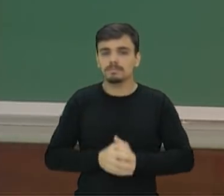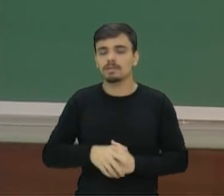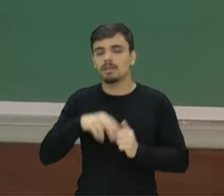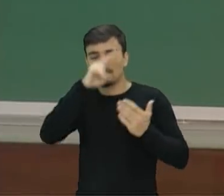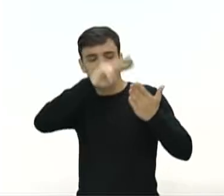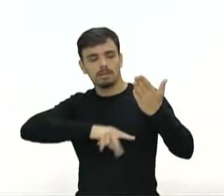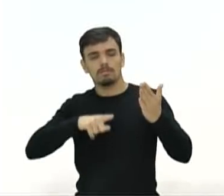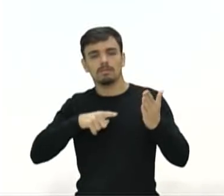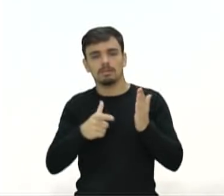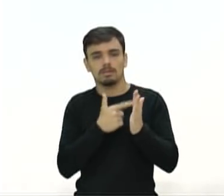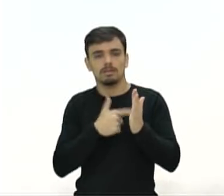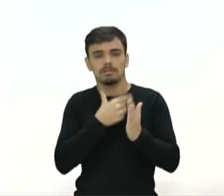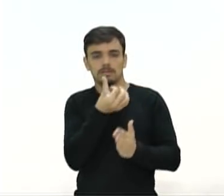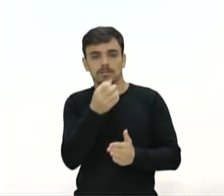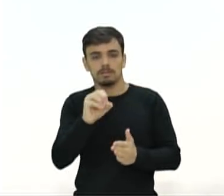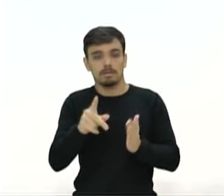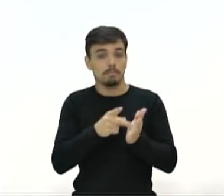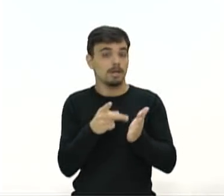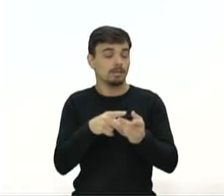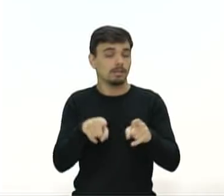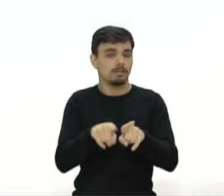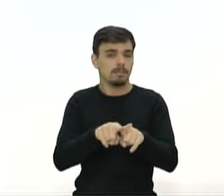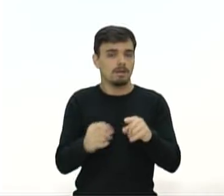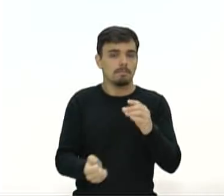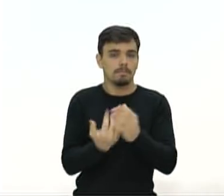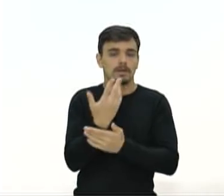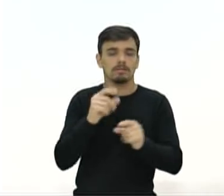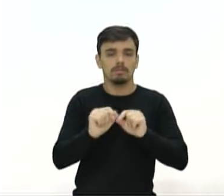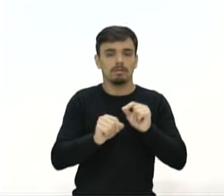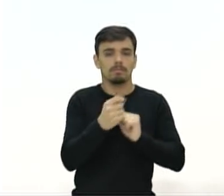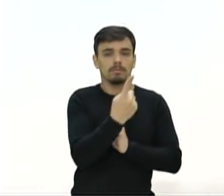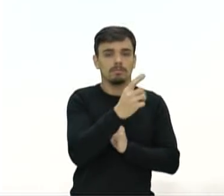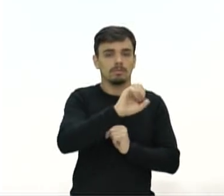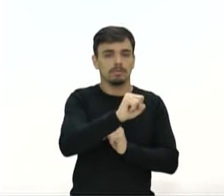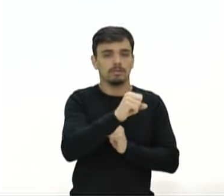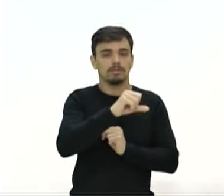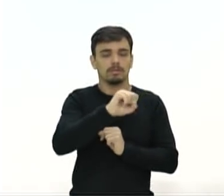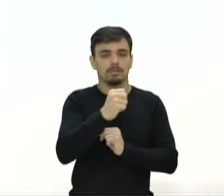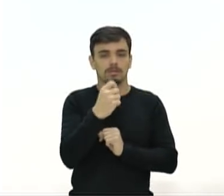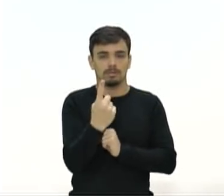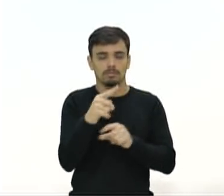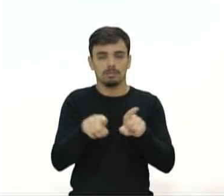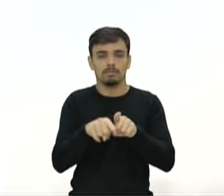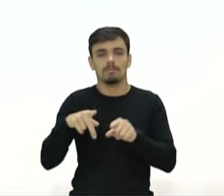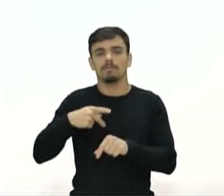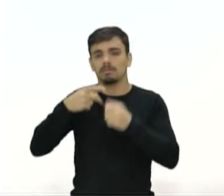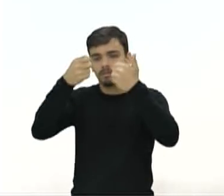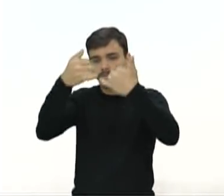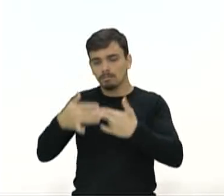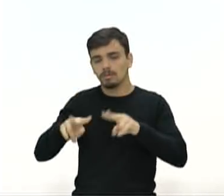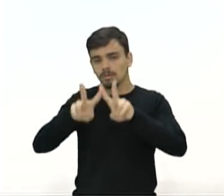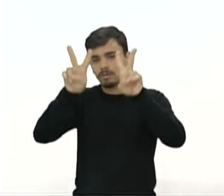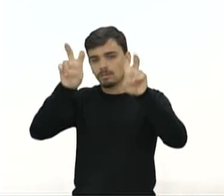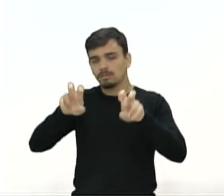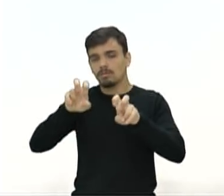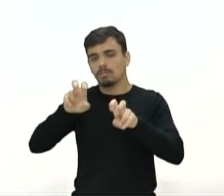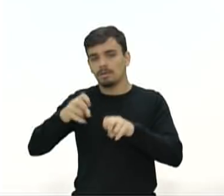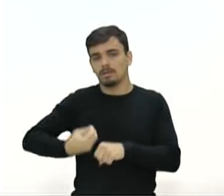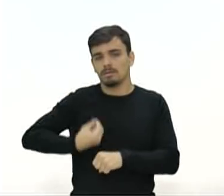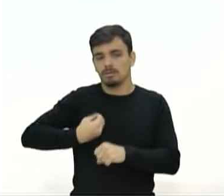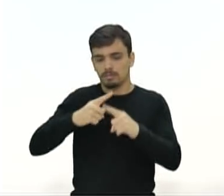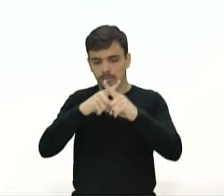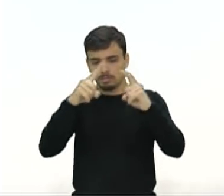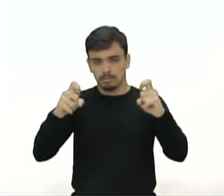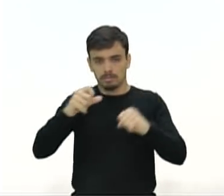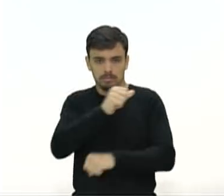tem mais ou menos 60 páginas. Ele foi publicado em 1881 e fala da presença de um cientista na cidade de Itaguaí, no Rio de